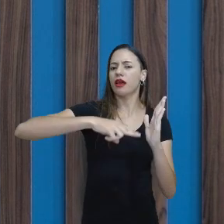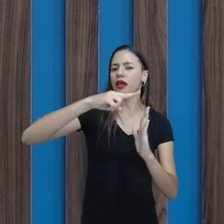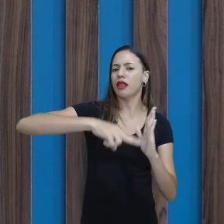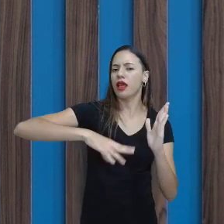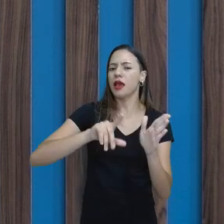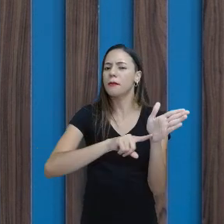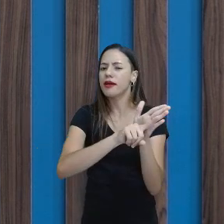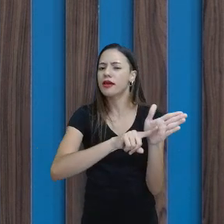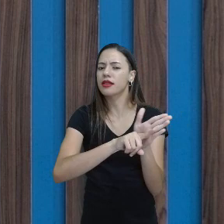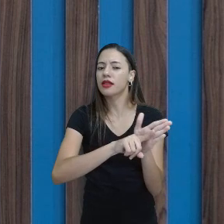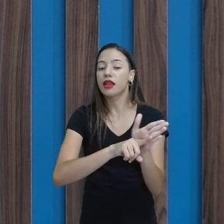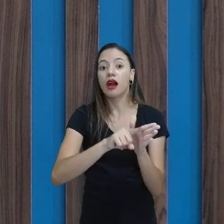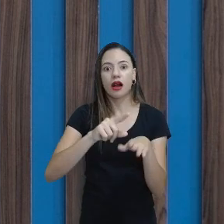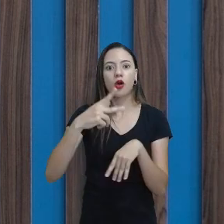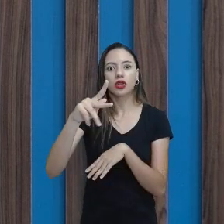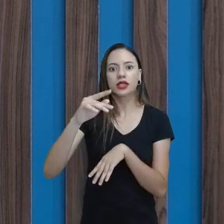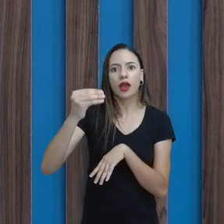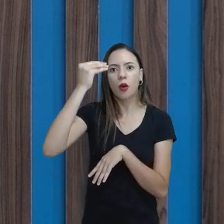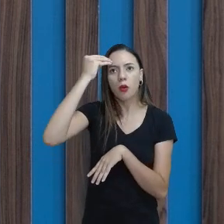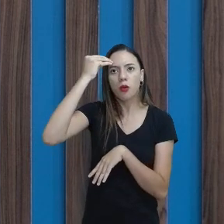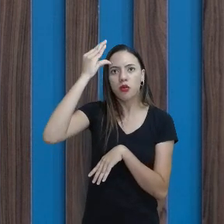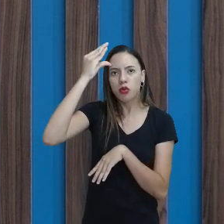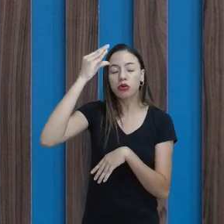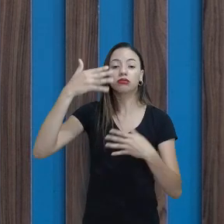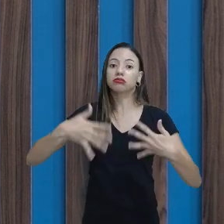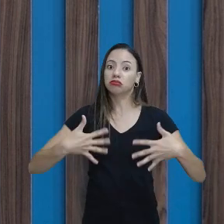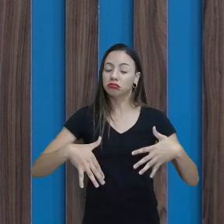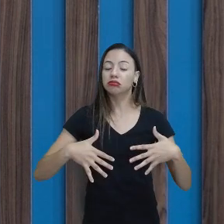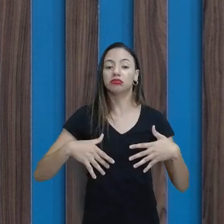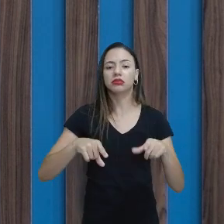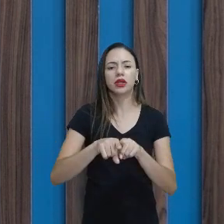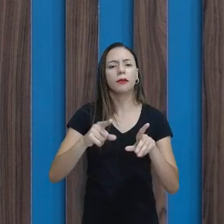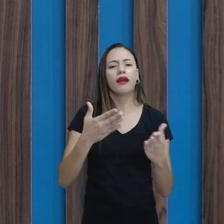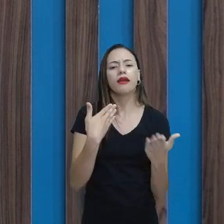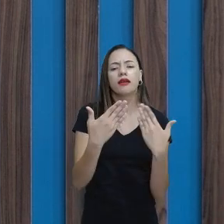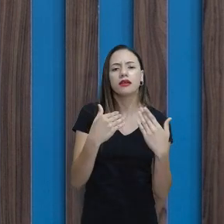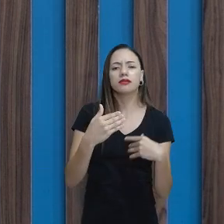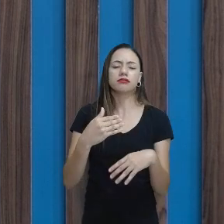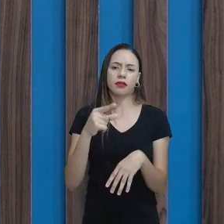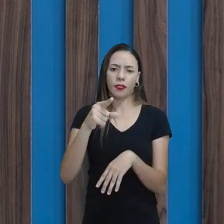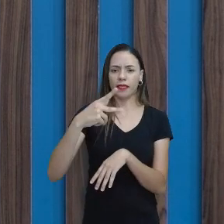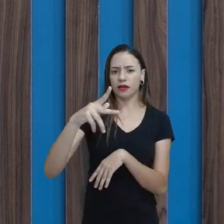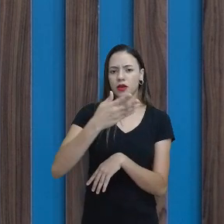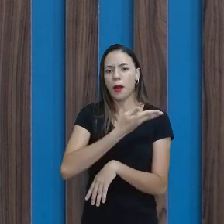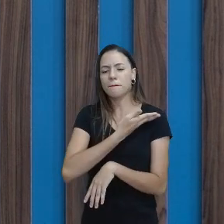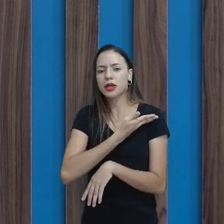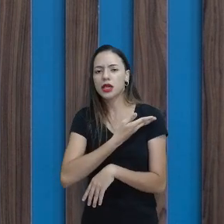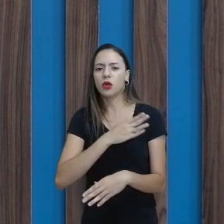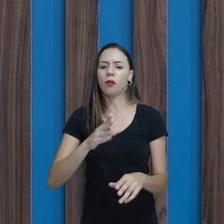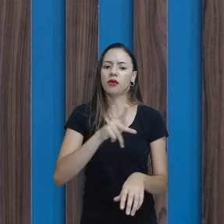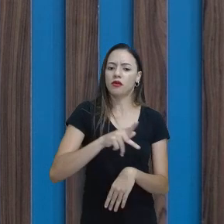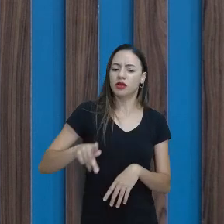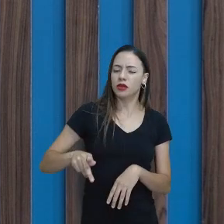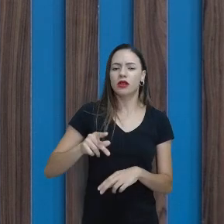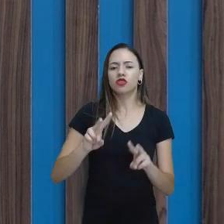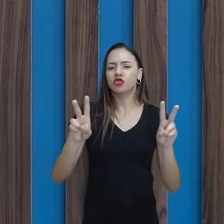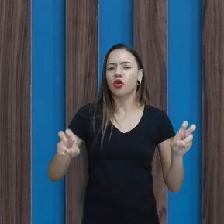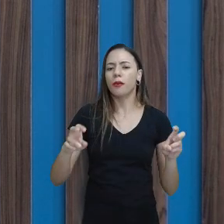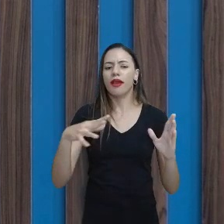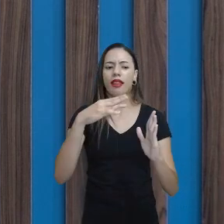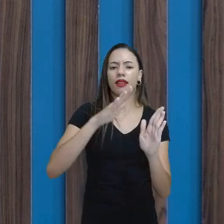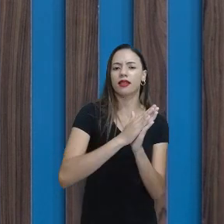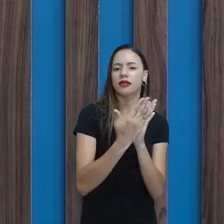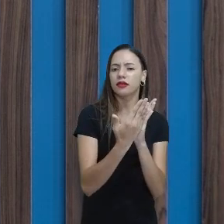E aumenta o seu repertório, conversa com seus colegas, com a sua professora, não é, sobre filme, sobre um livro que você